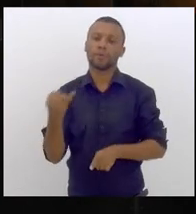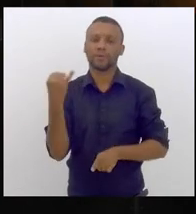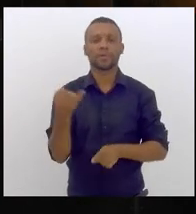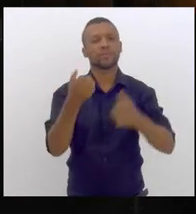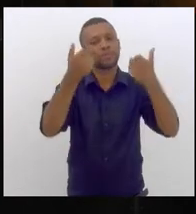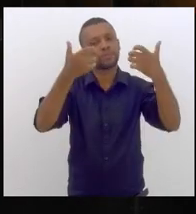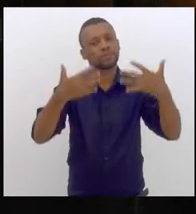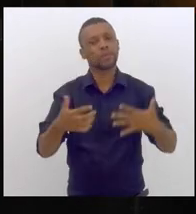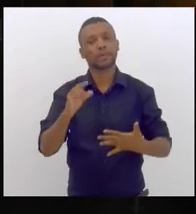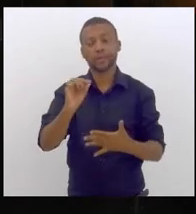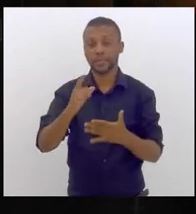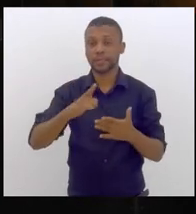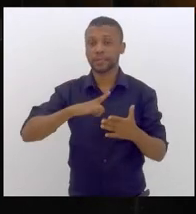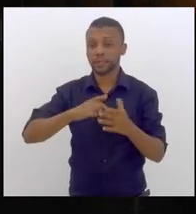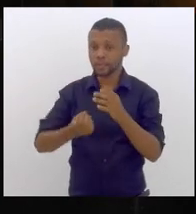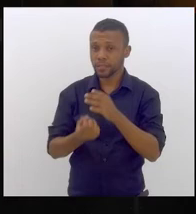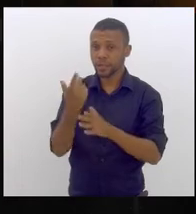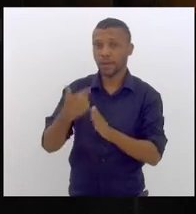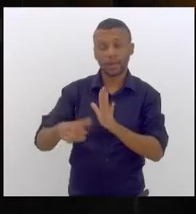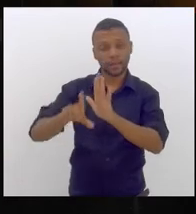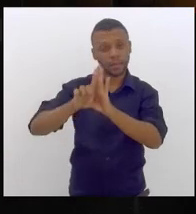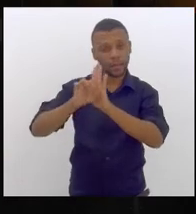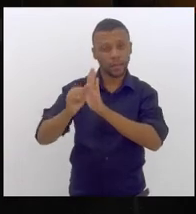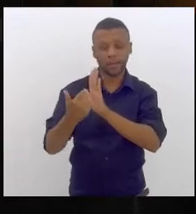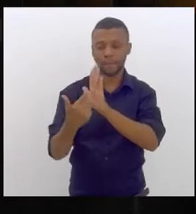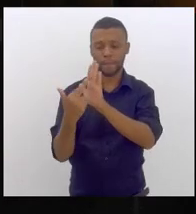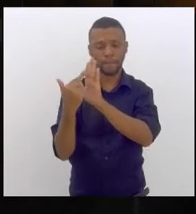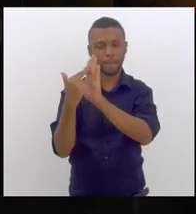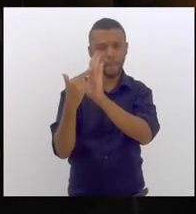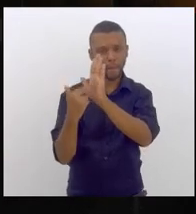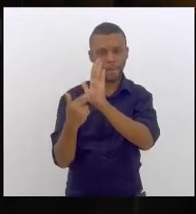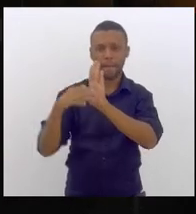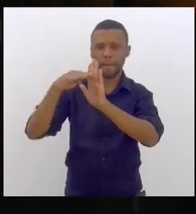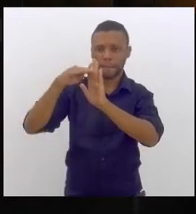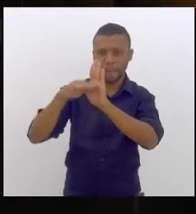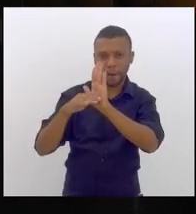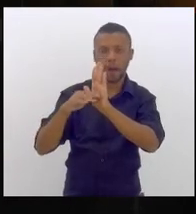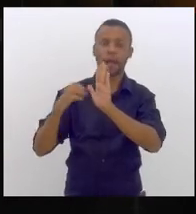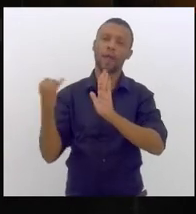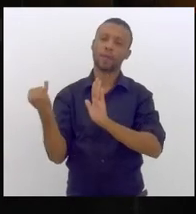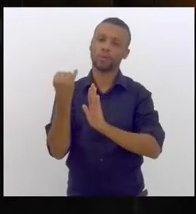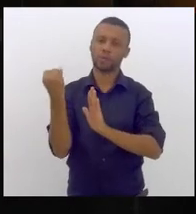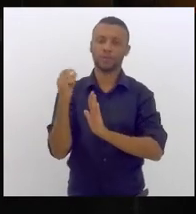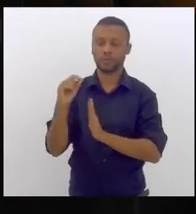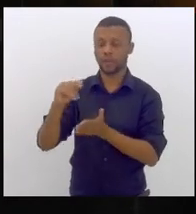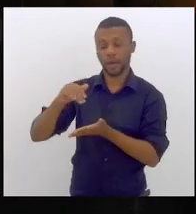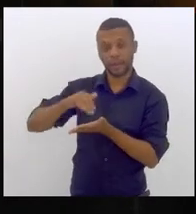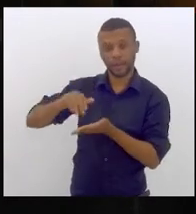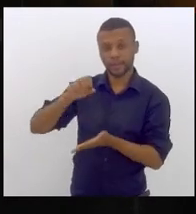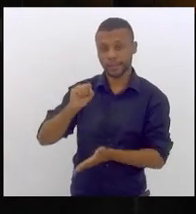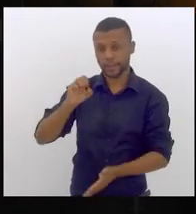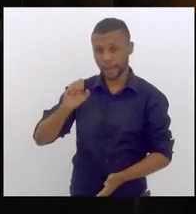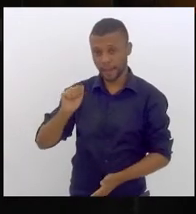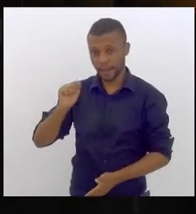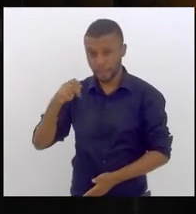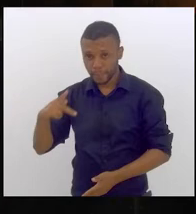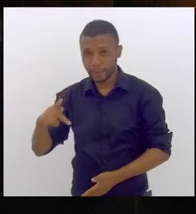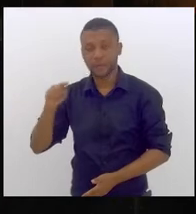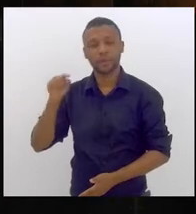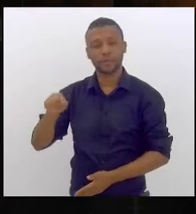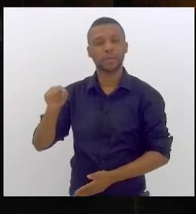dessa regulamentação, é fundamental que a Secretaria de Administração